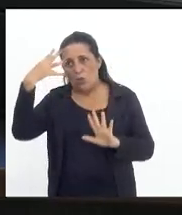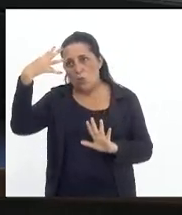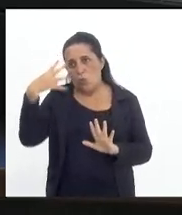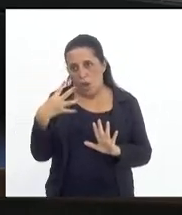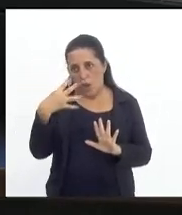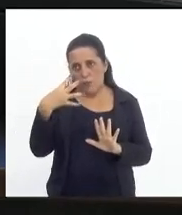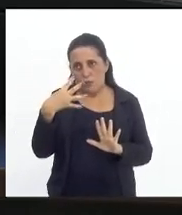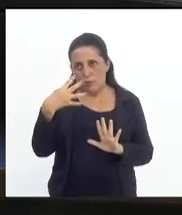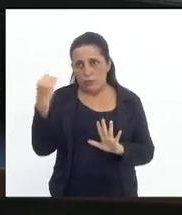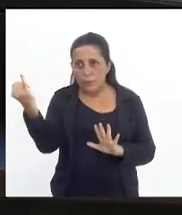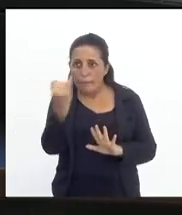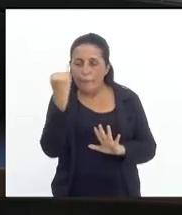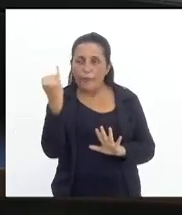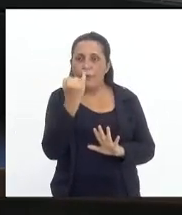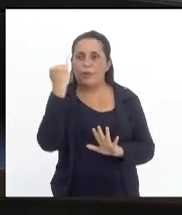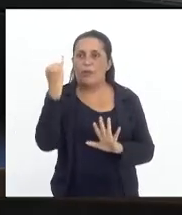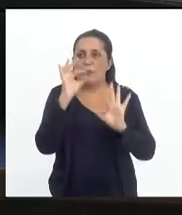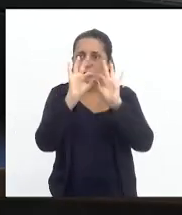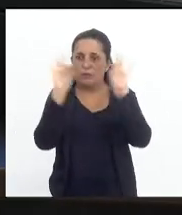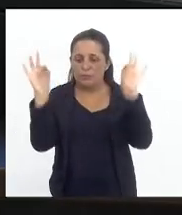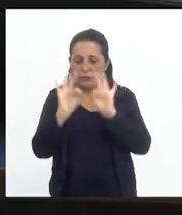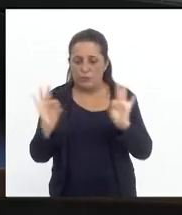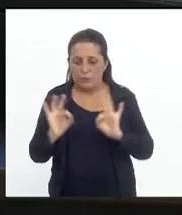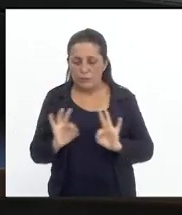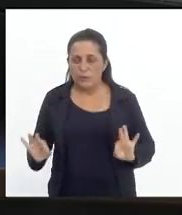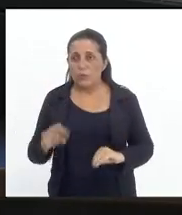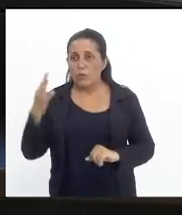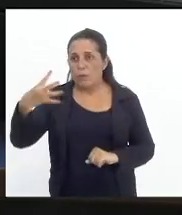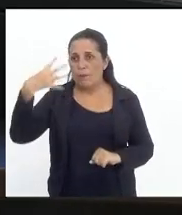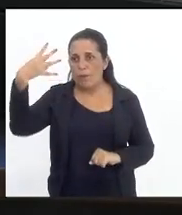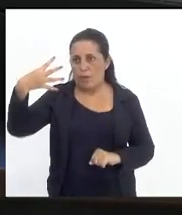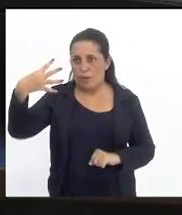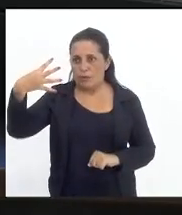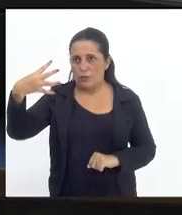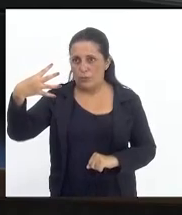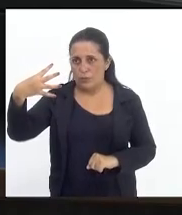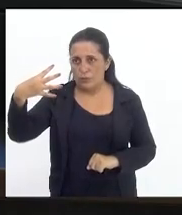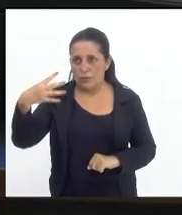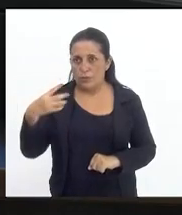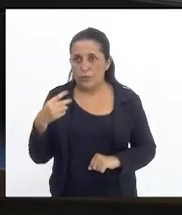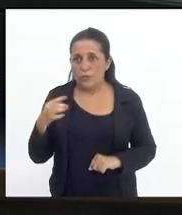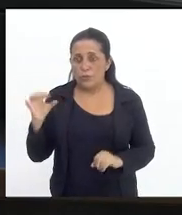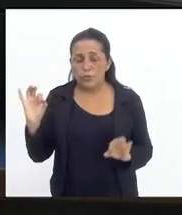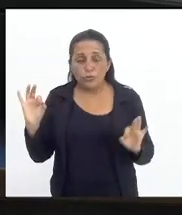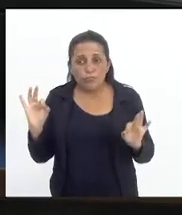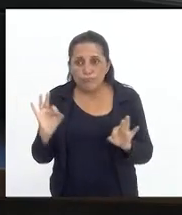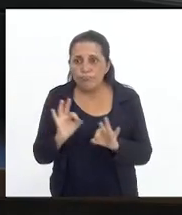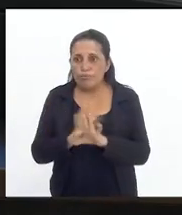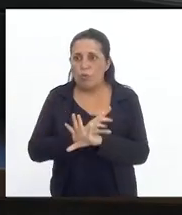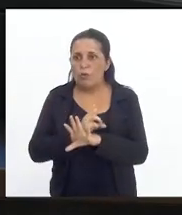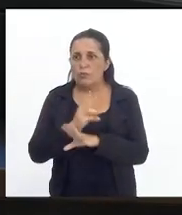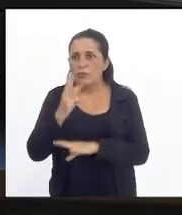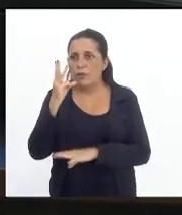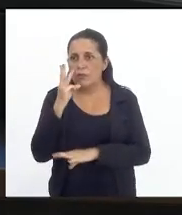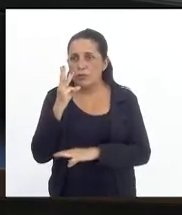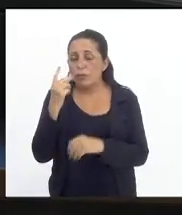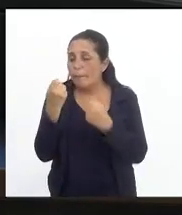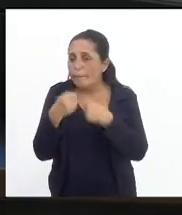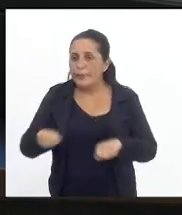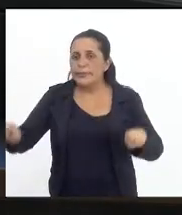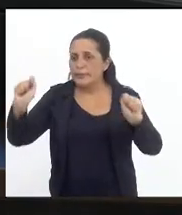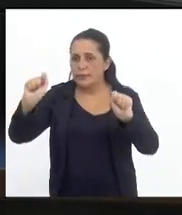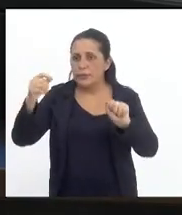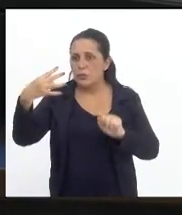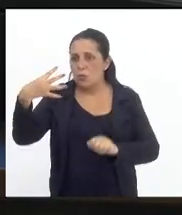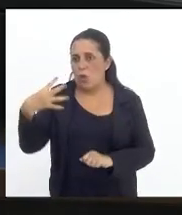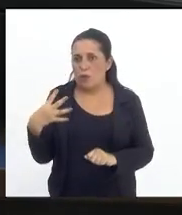medidas necessárias dessas quatro basta cumprir três não precisa cumprir as